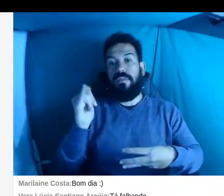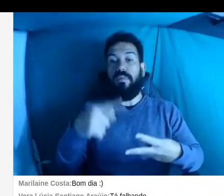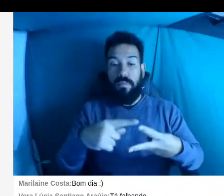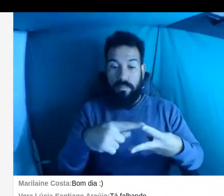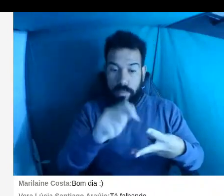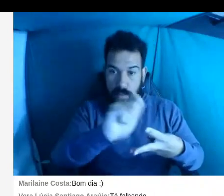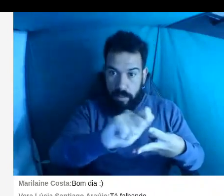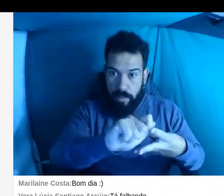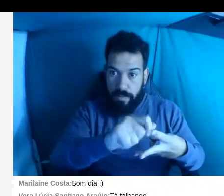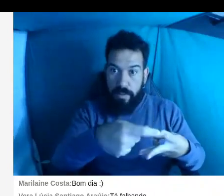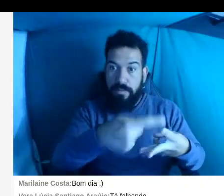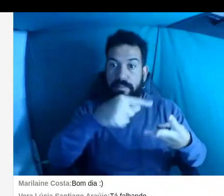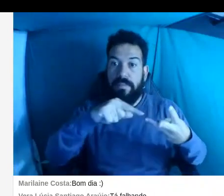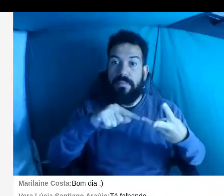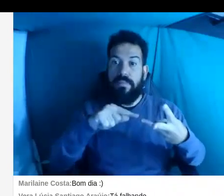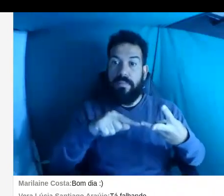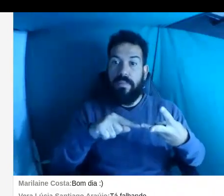audiodescrição.